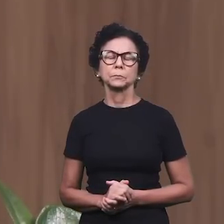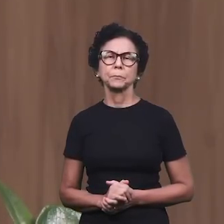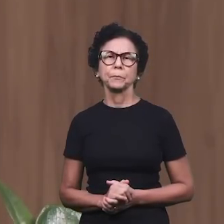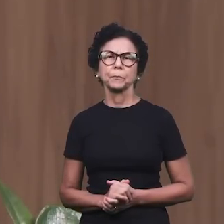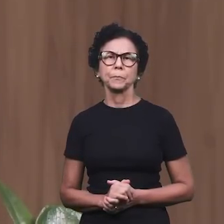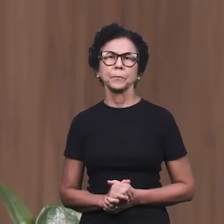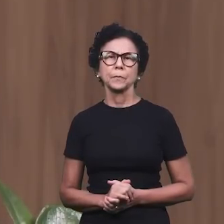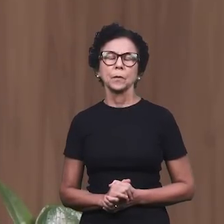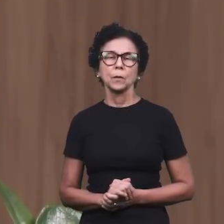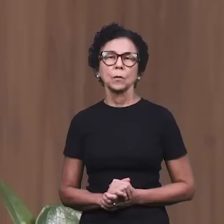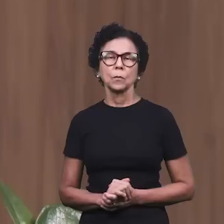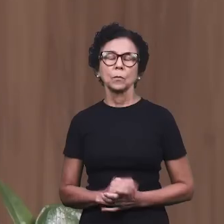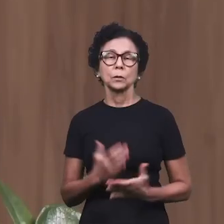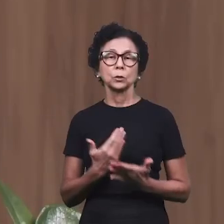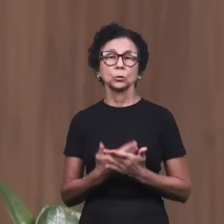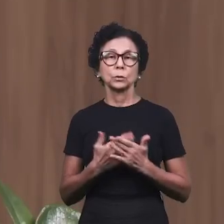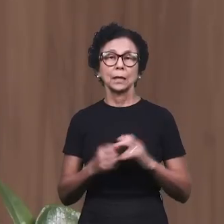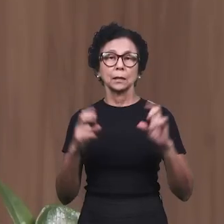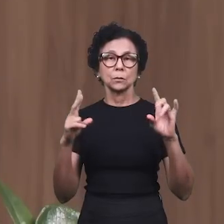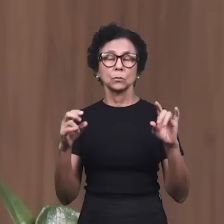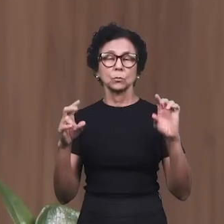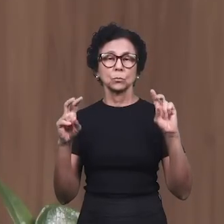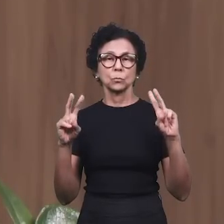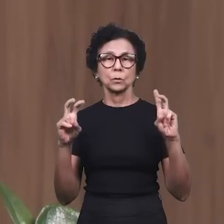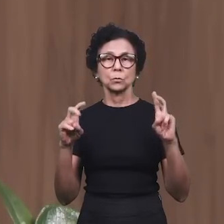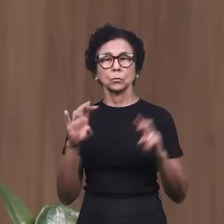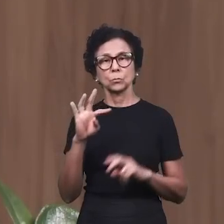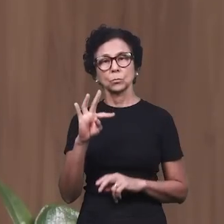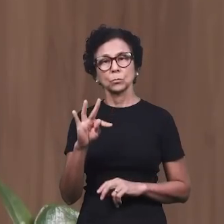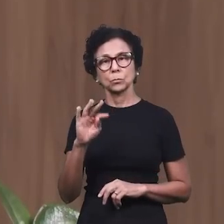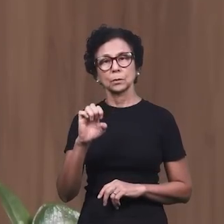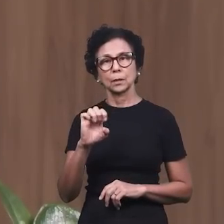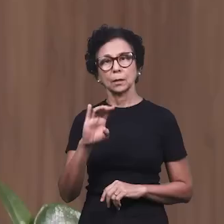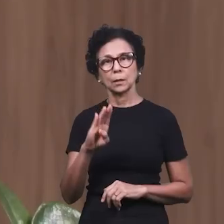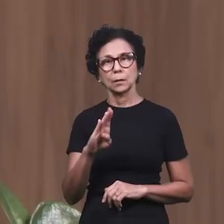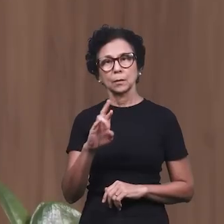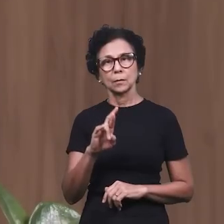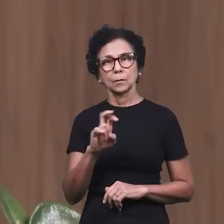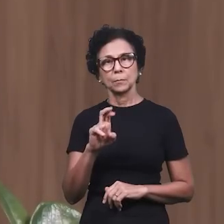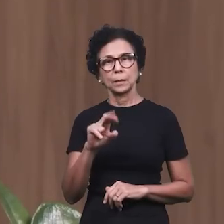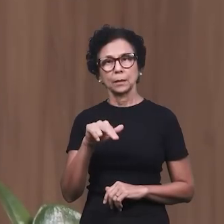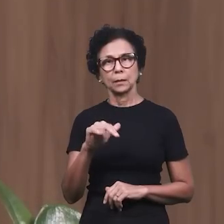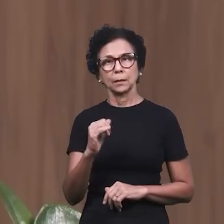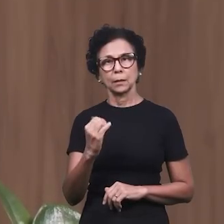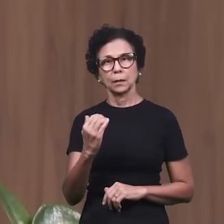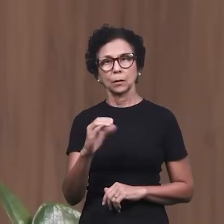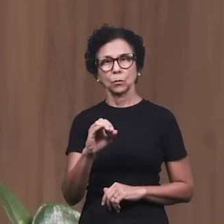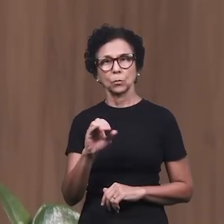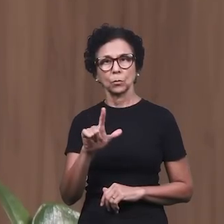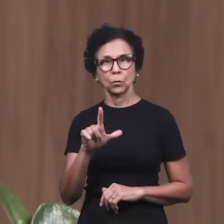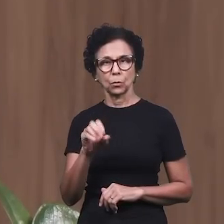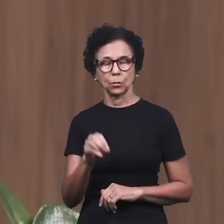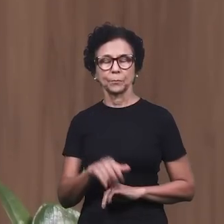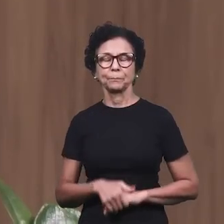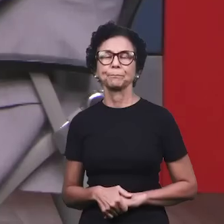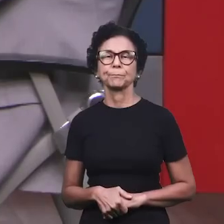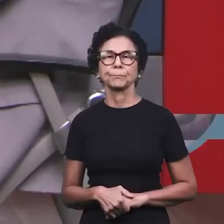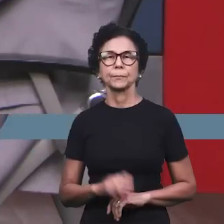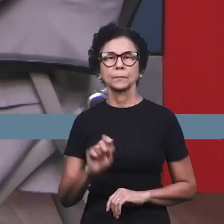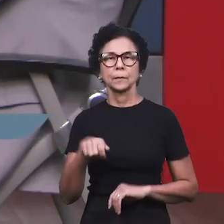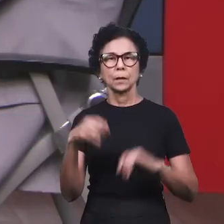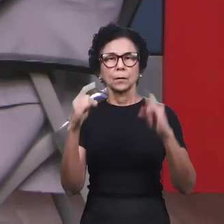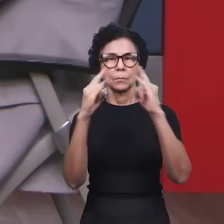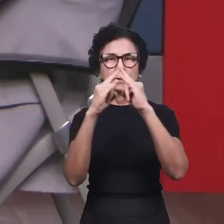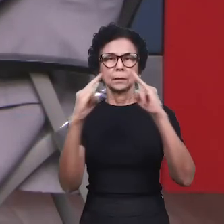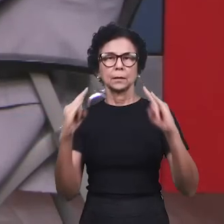estudando o assunto a respeito do tabernáculo. E eu quero saudar o pastor Marcos